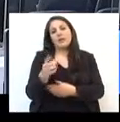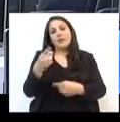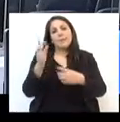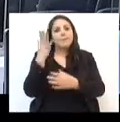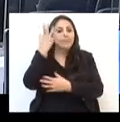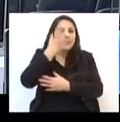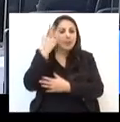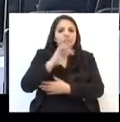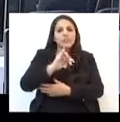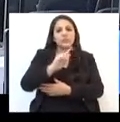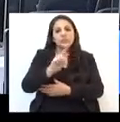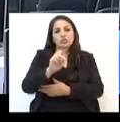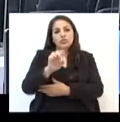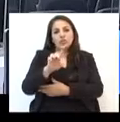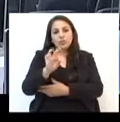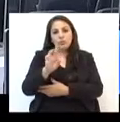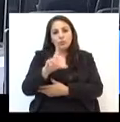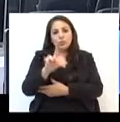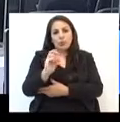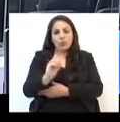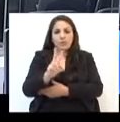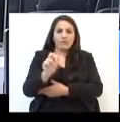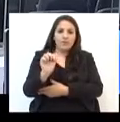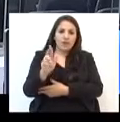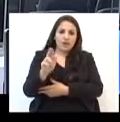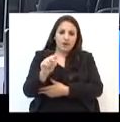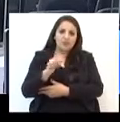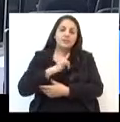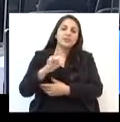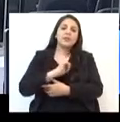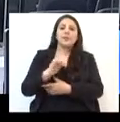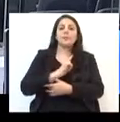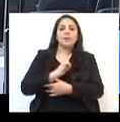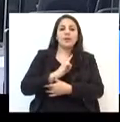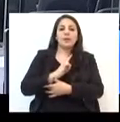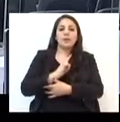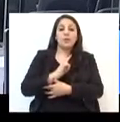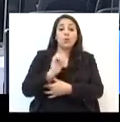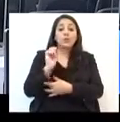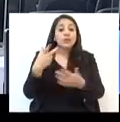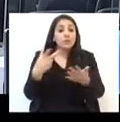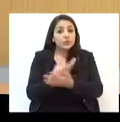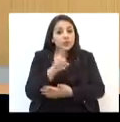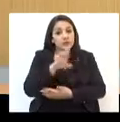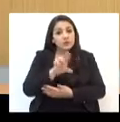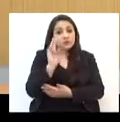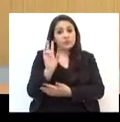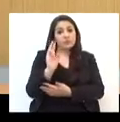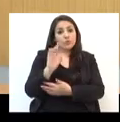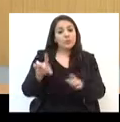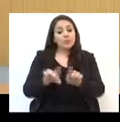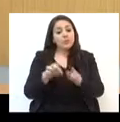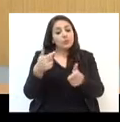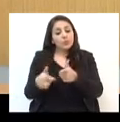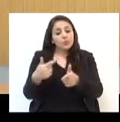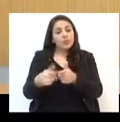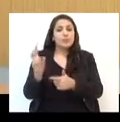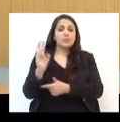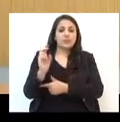o efeito da droga no organismo da pessoa, a sequela que a droga deixa. Codepas